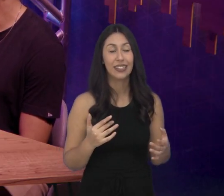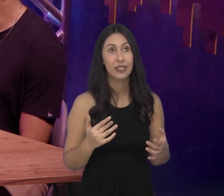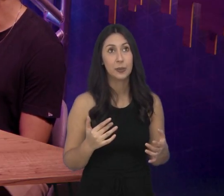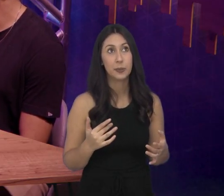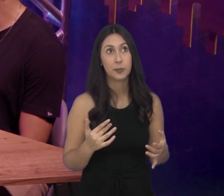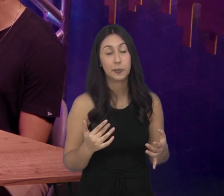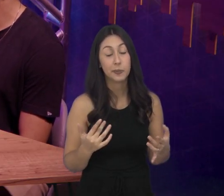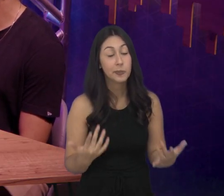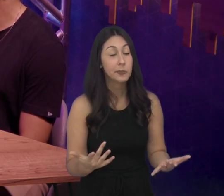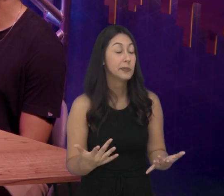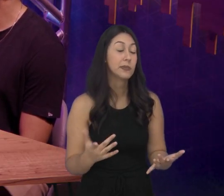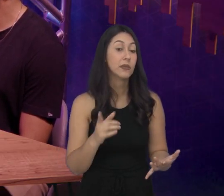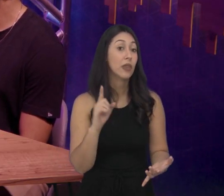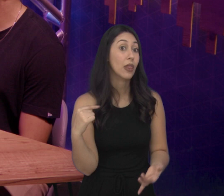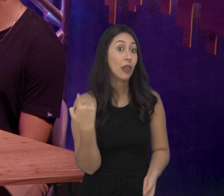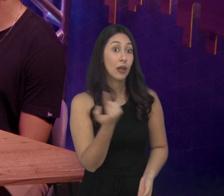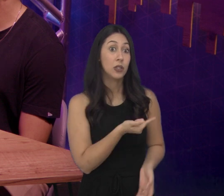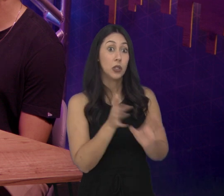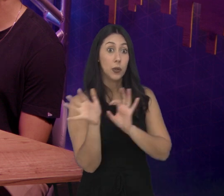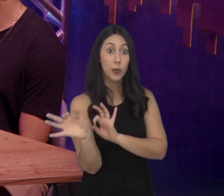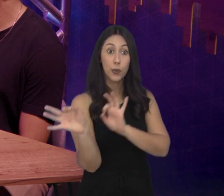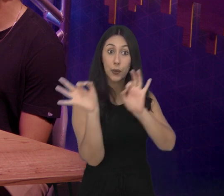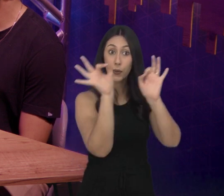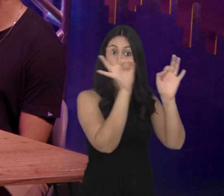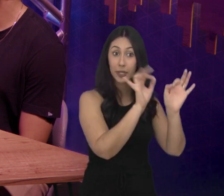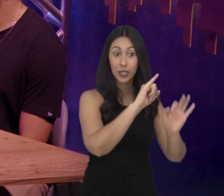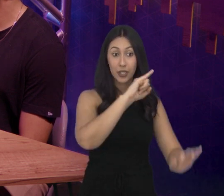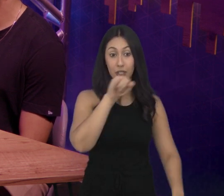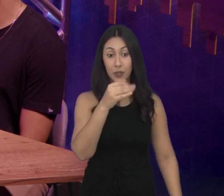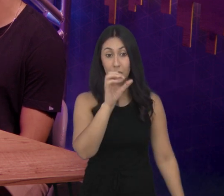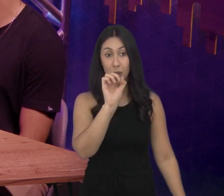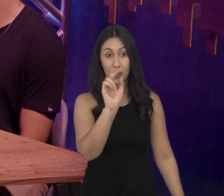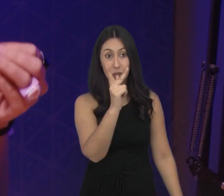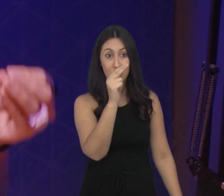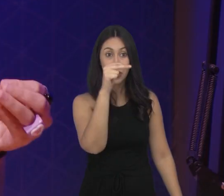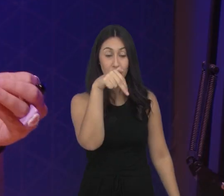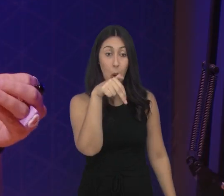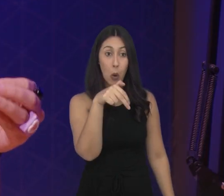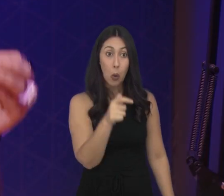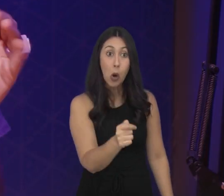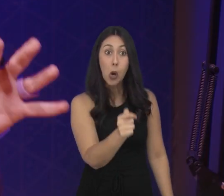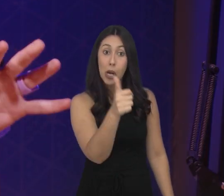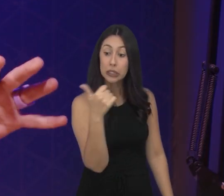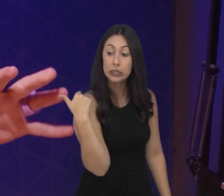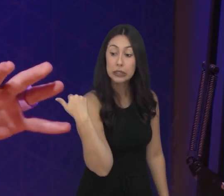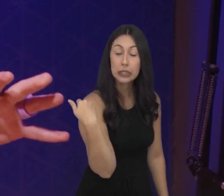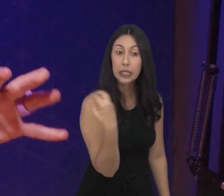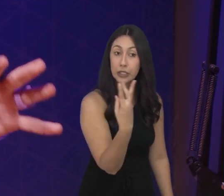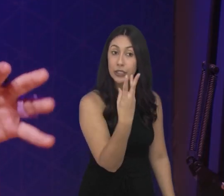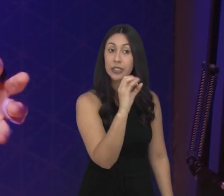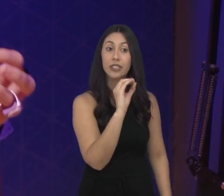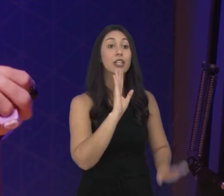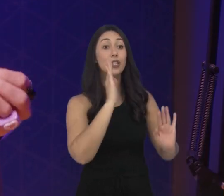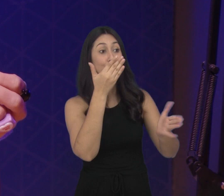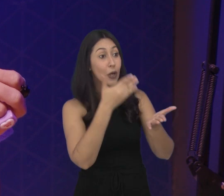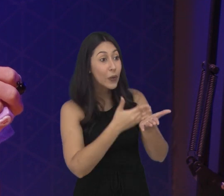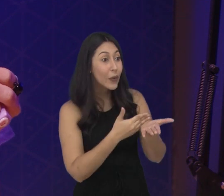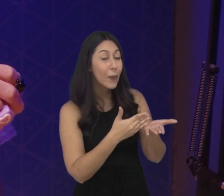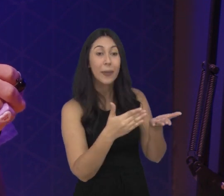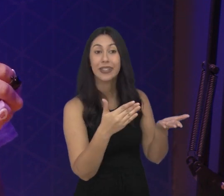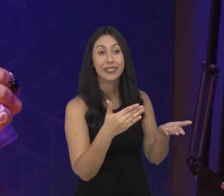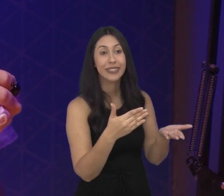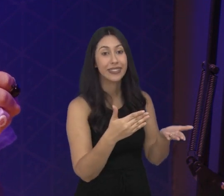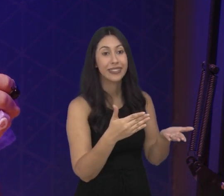metalinguagem. A gente vai acompanhar o John, que ele vai fazer 30. E o filme já começa assim. Inclusive tem uma